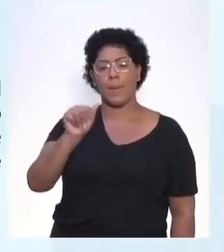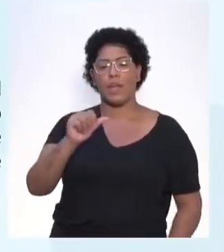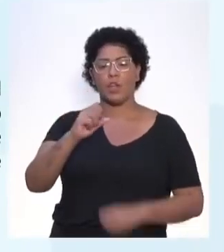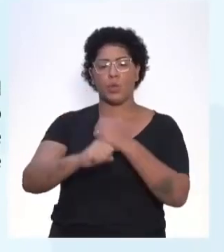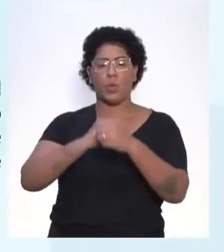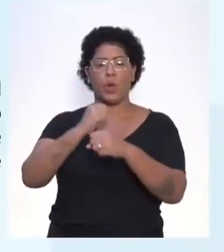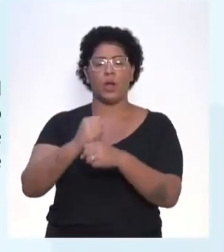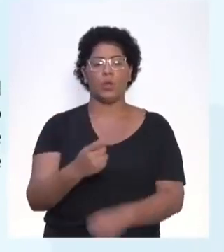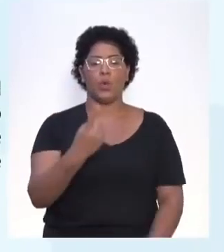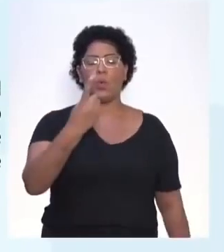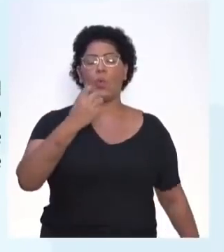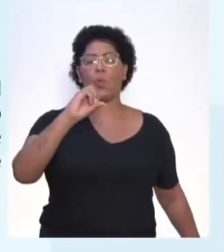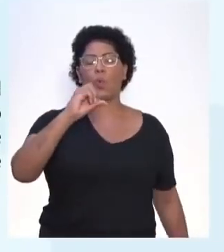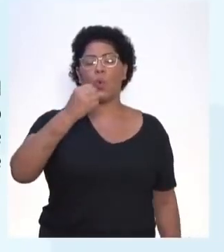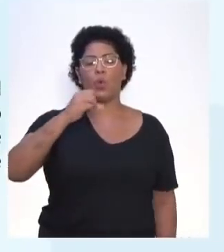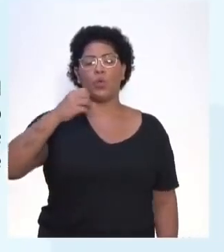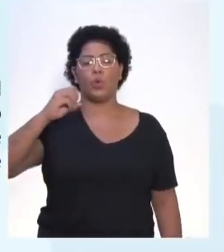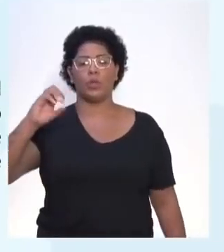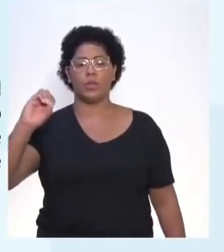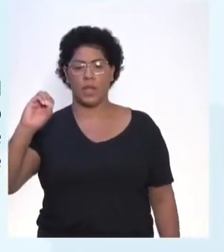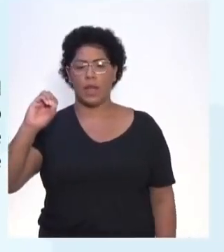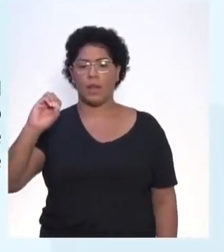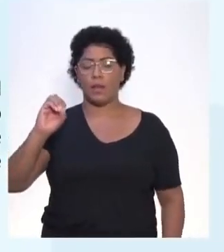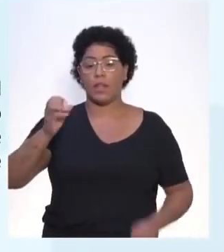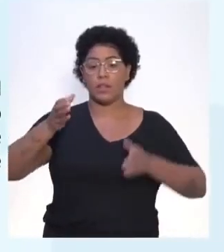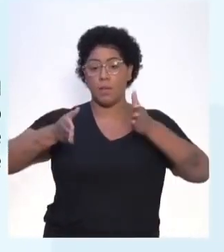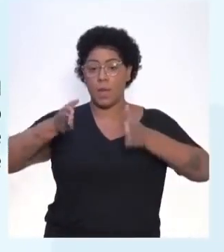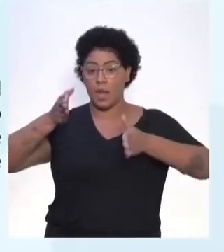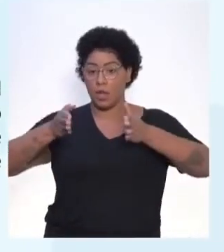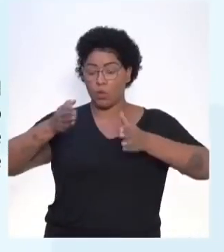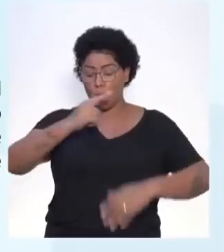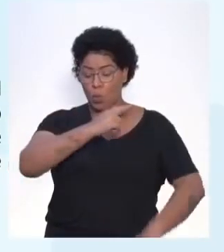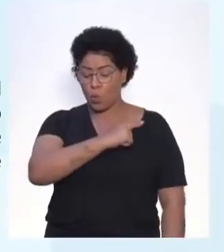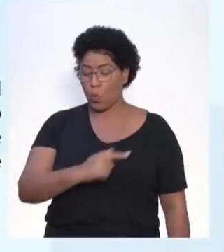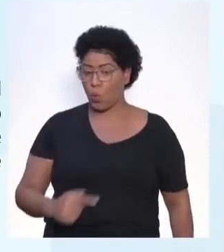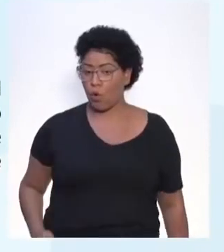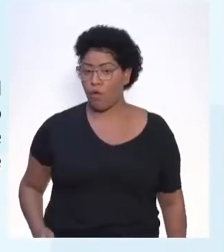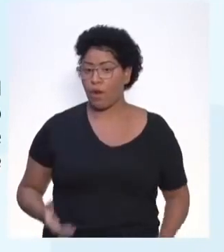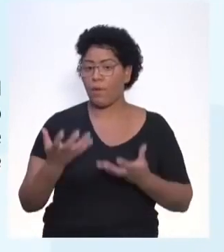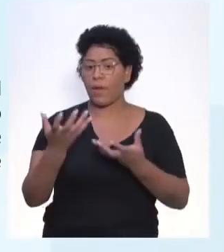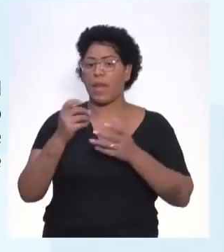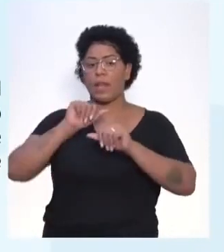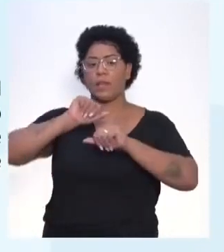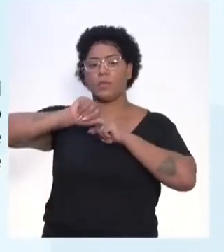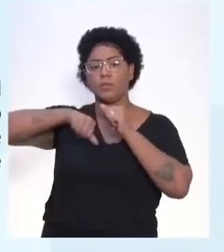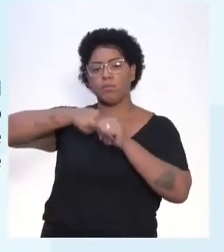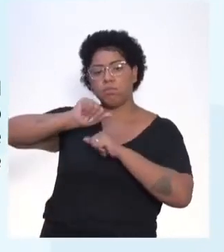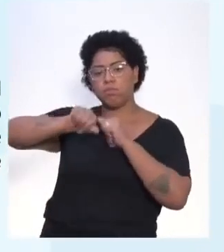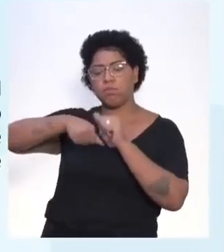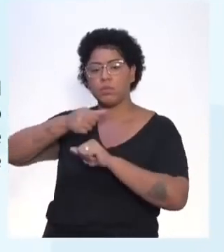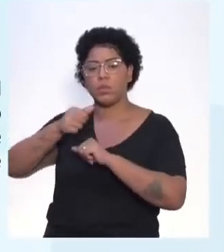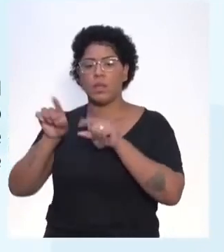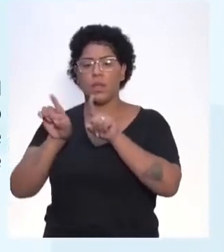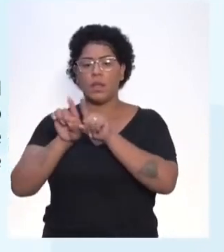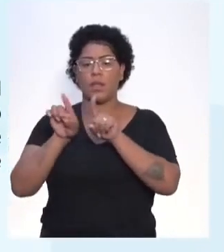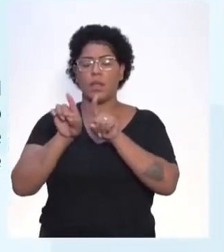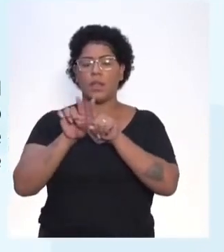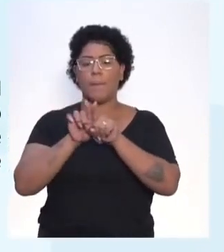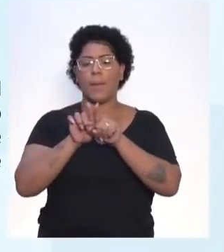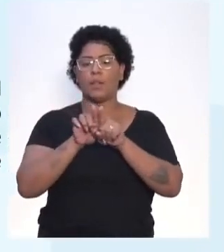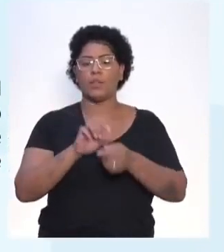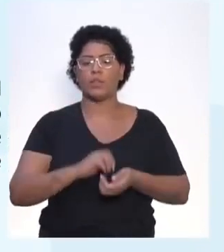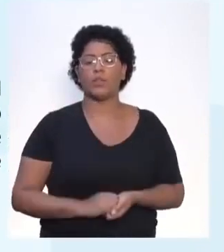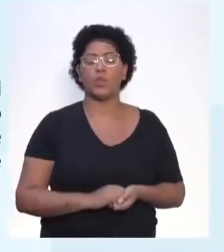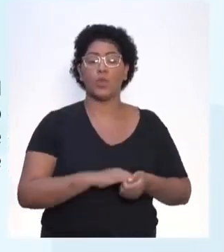1880. Nesse período, o governo se posicionava alinhado aos interesses dos turcos otomanos e também dos